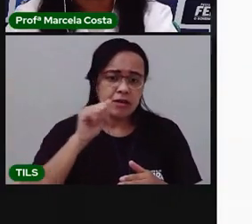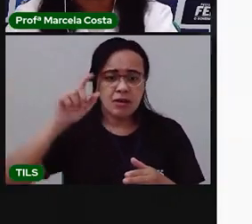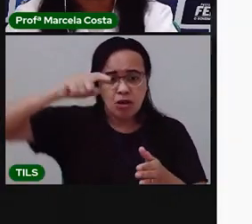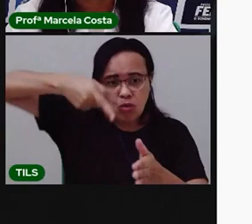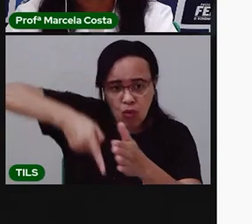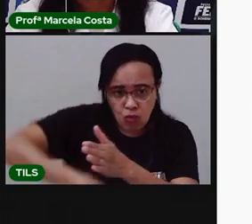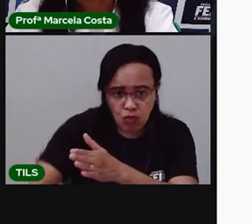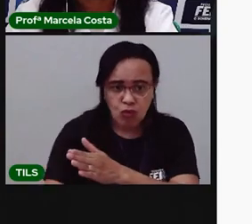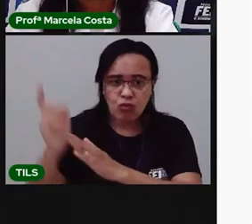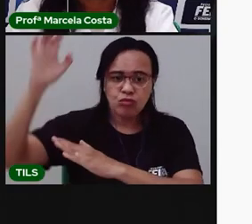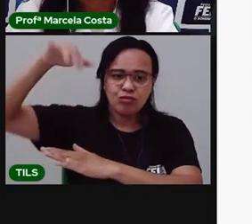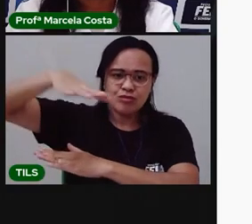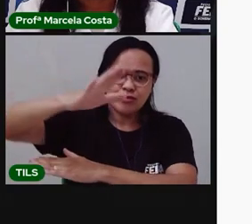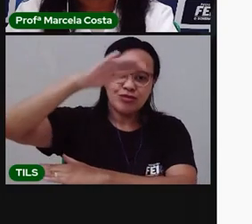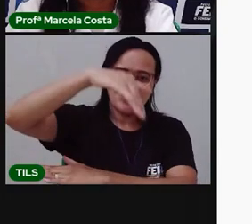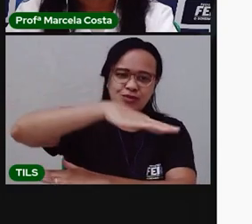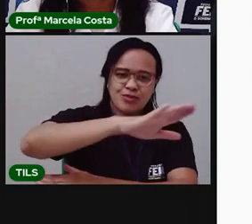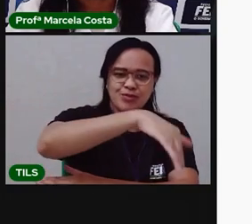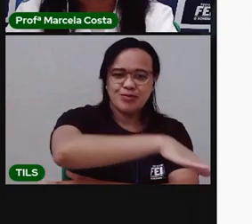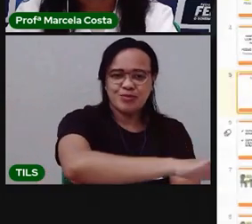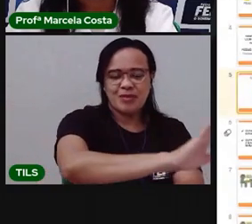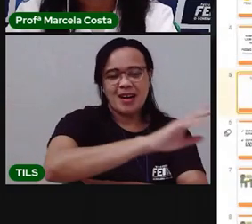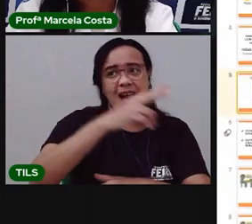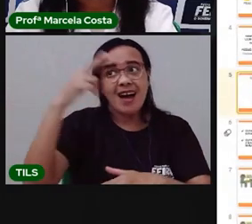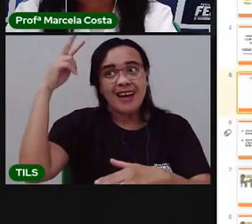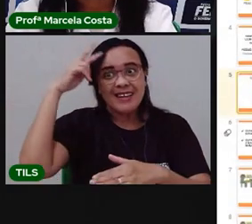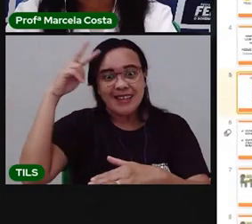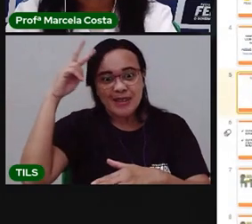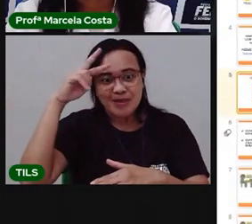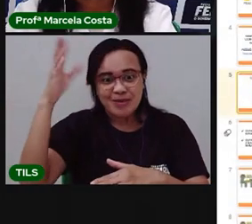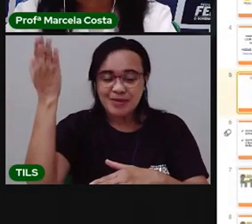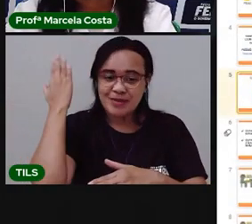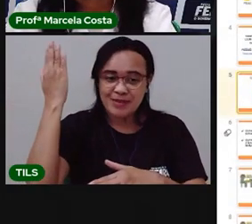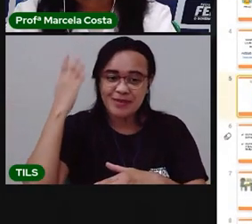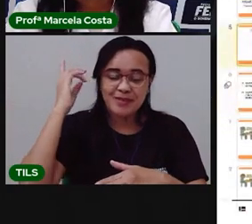Pronto? Lembrou que música é essa?